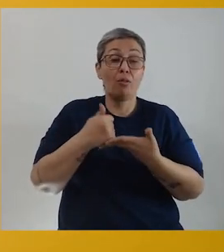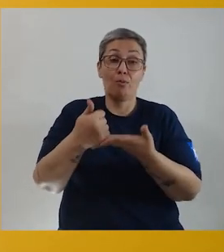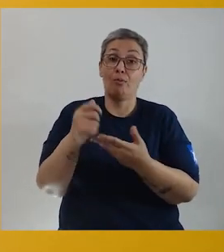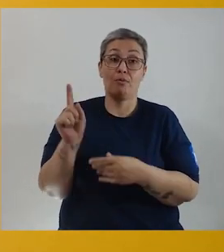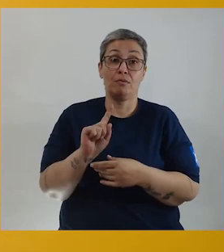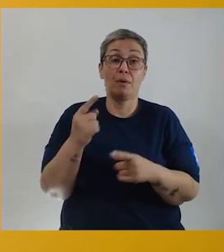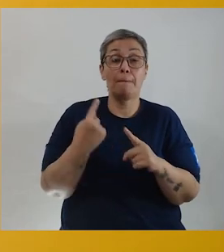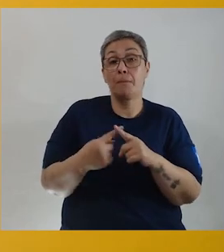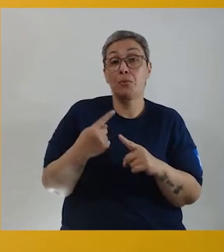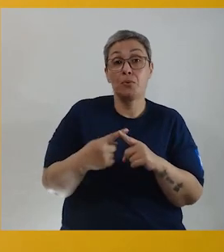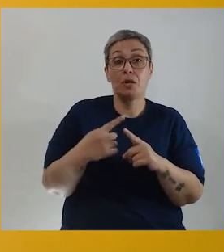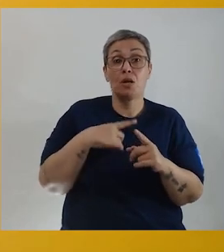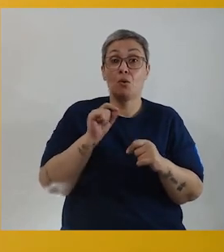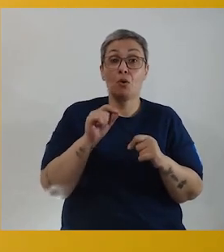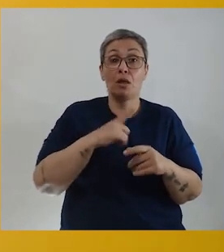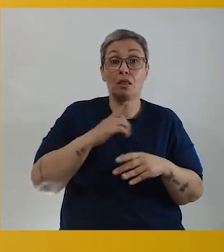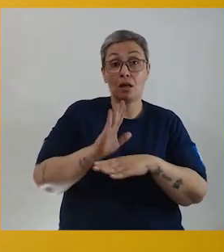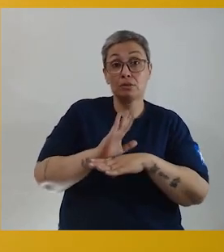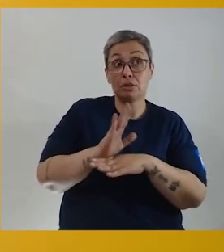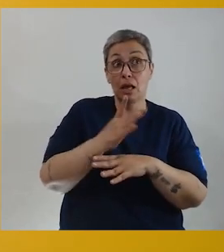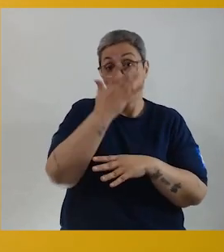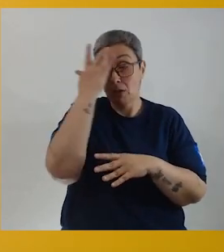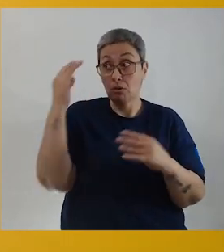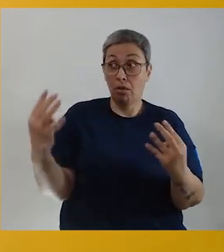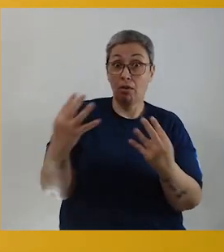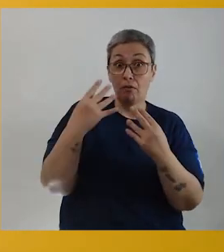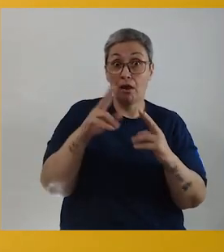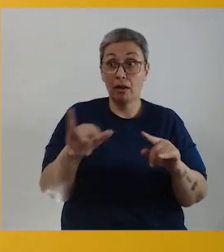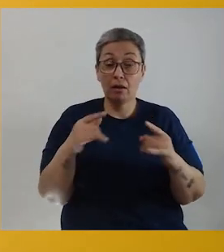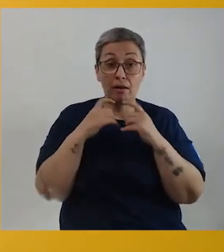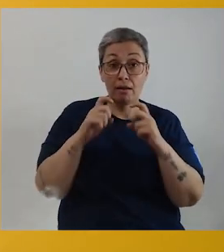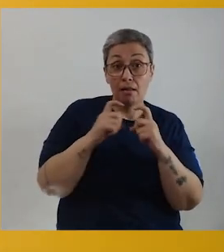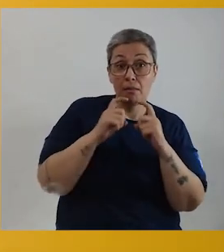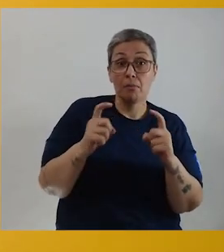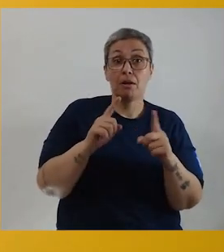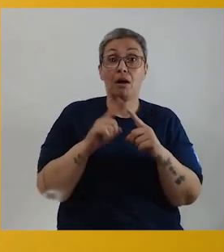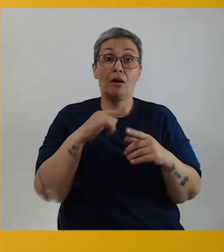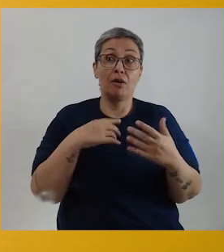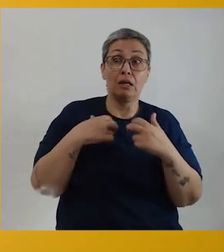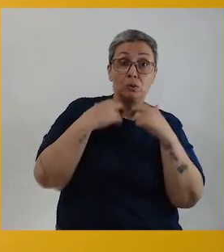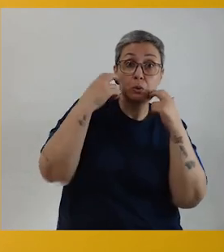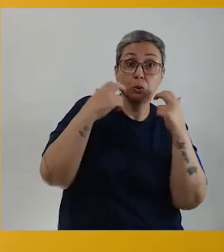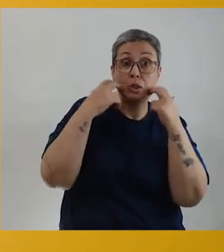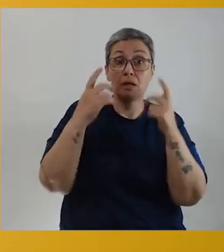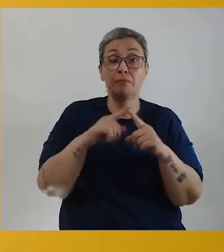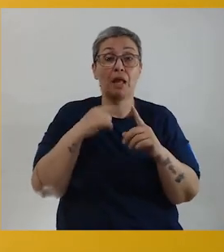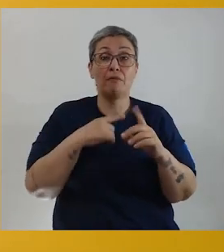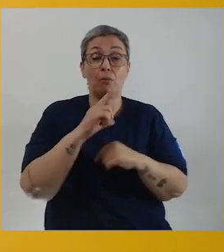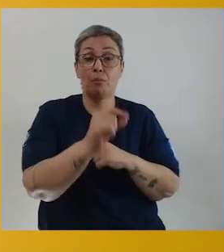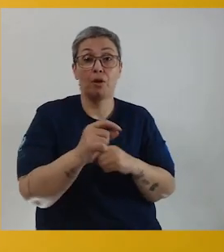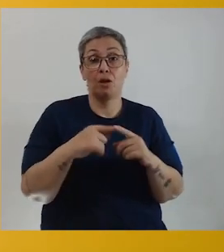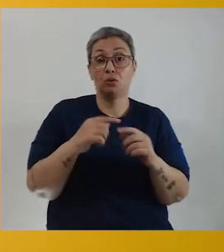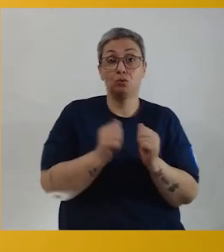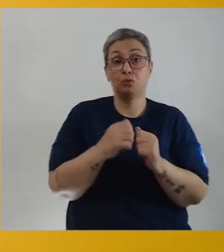não levando porque tá lá no cinema as pessoas, elas vão reclamar, a gente vai ficar constrangido e aí